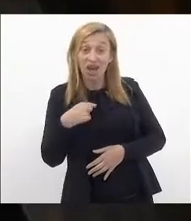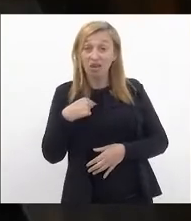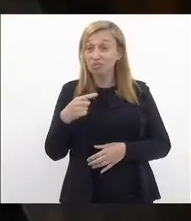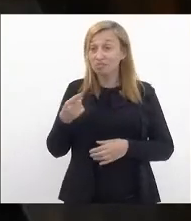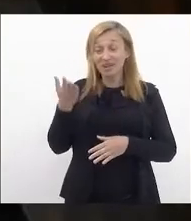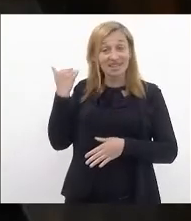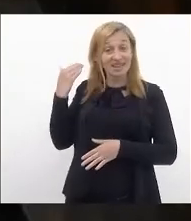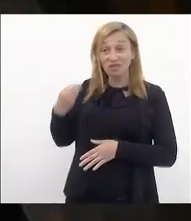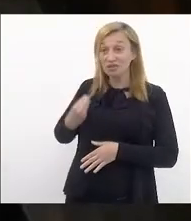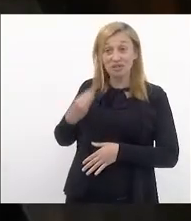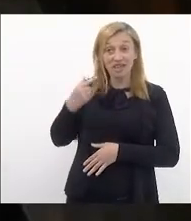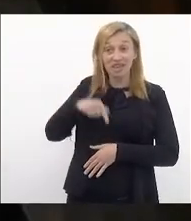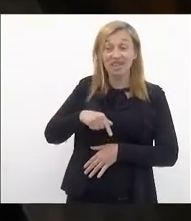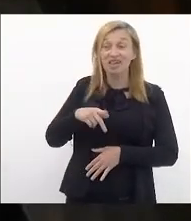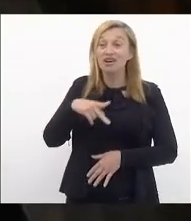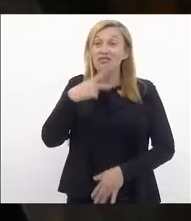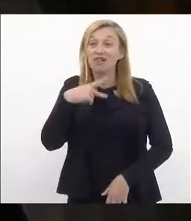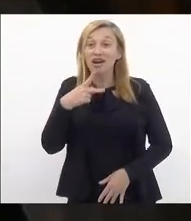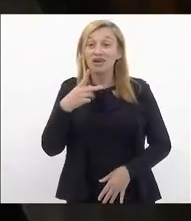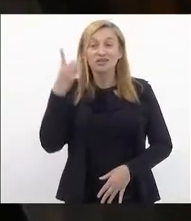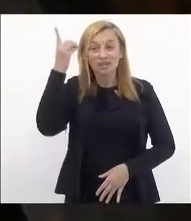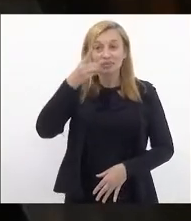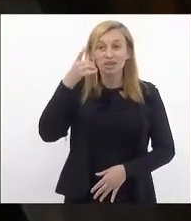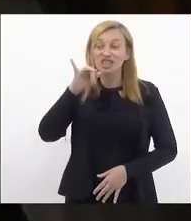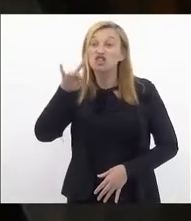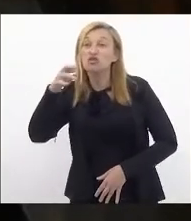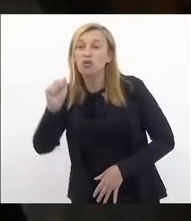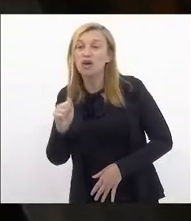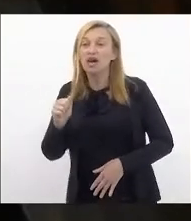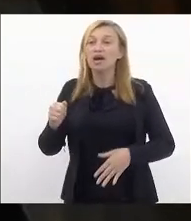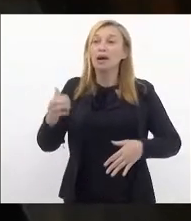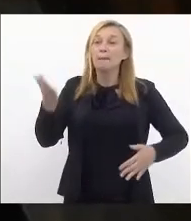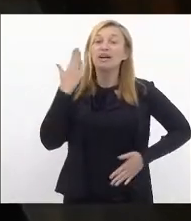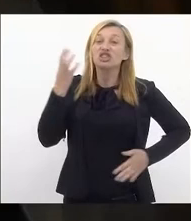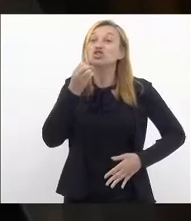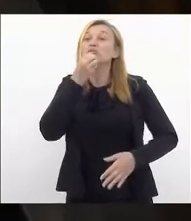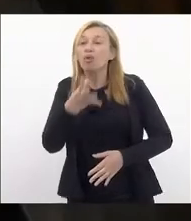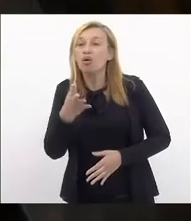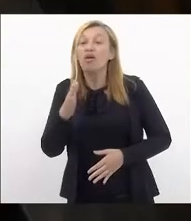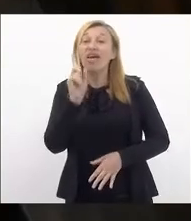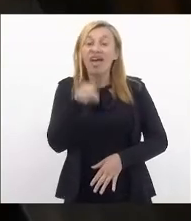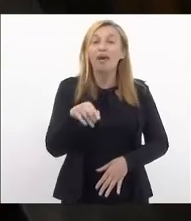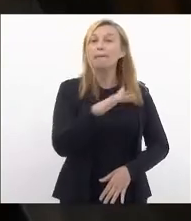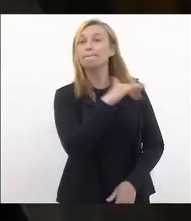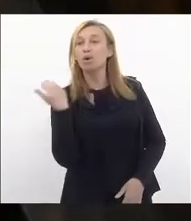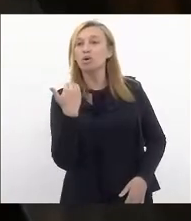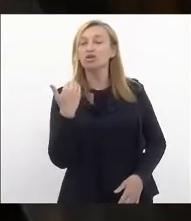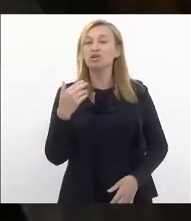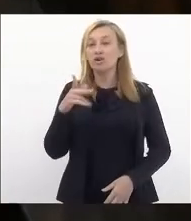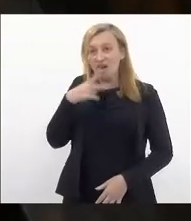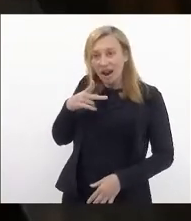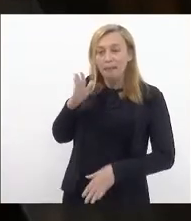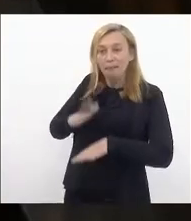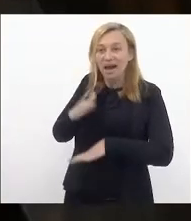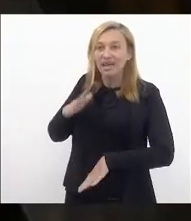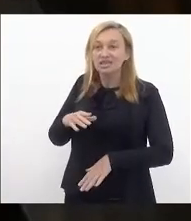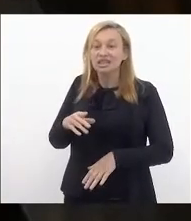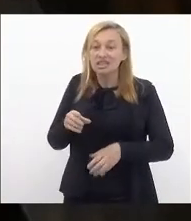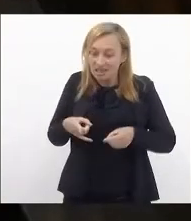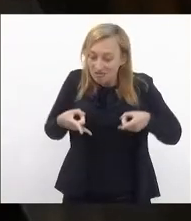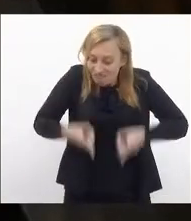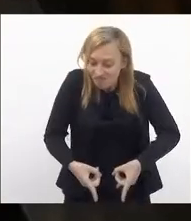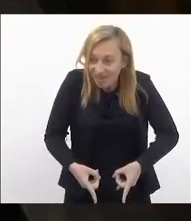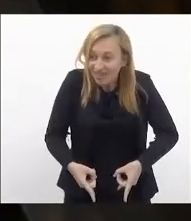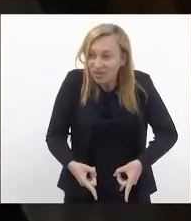época dizia o deputado Sivuca bandido bom é bandido morto mas eu vou endossar tem que ser enterrado